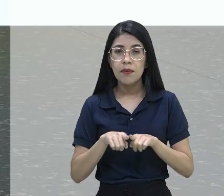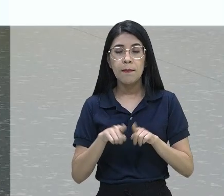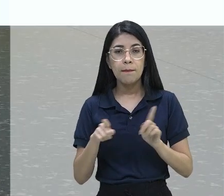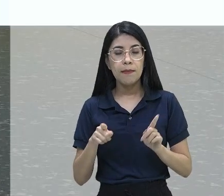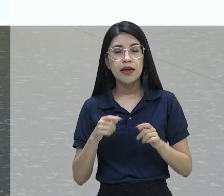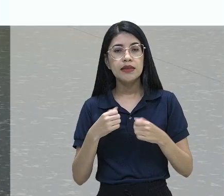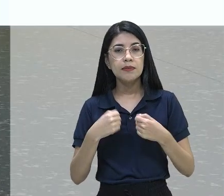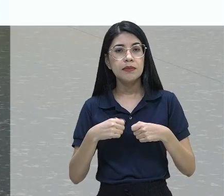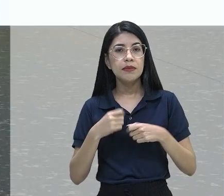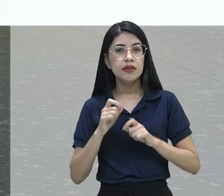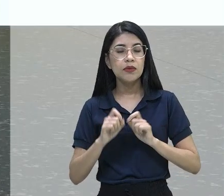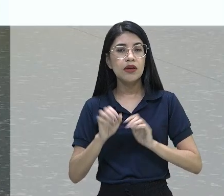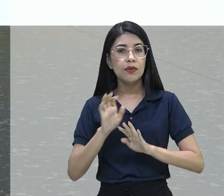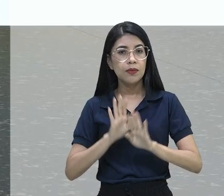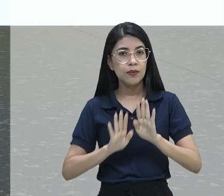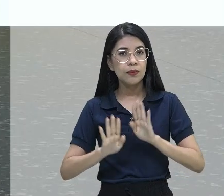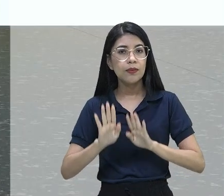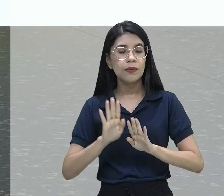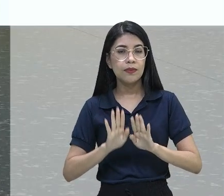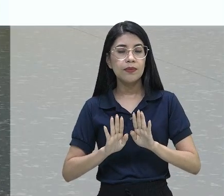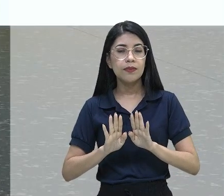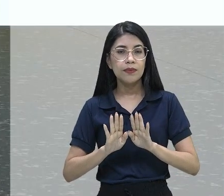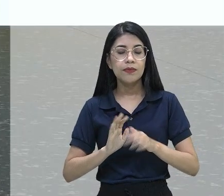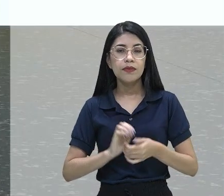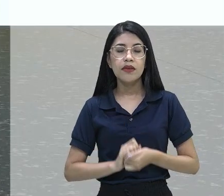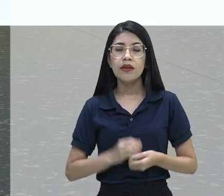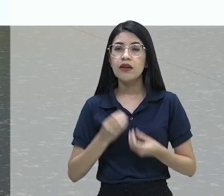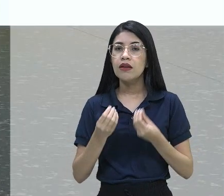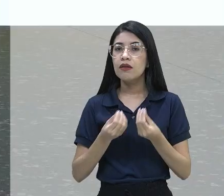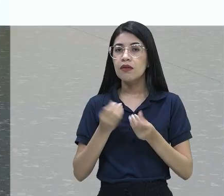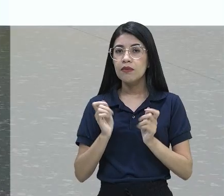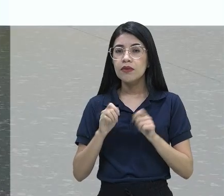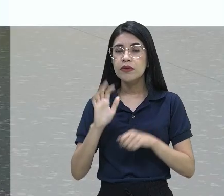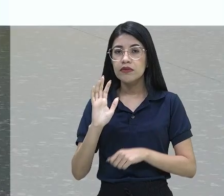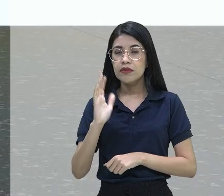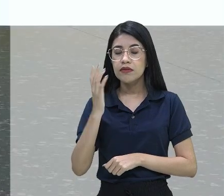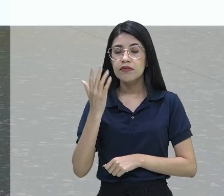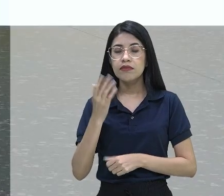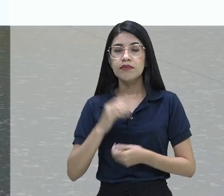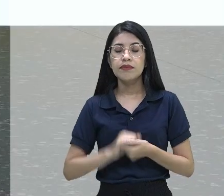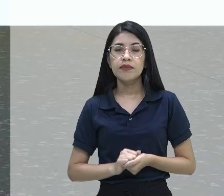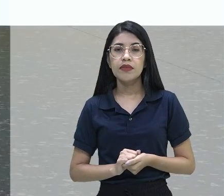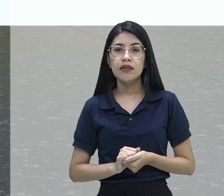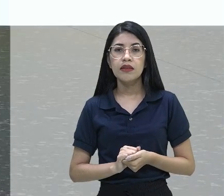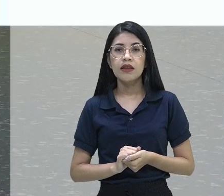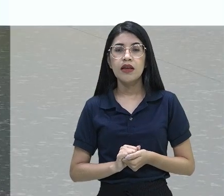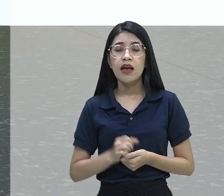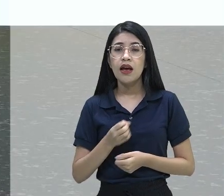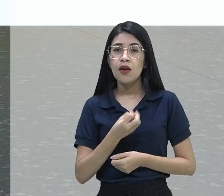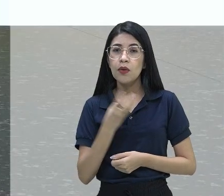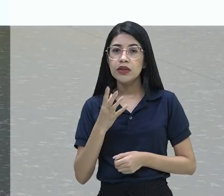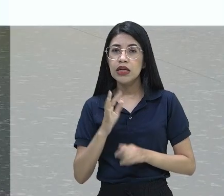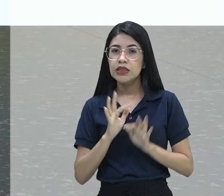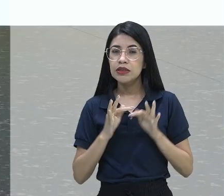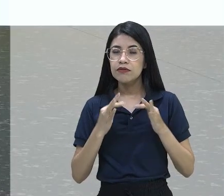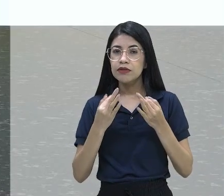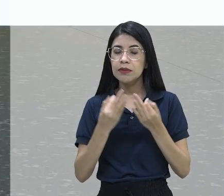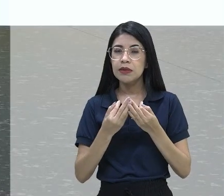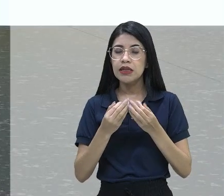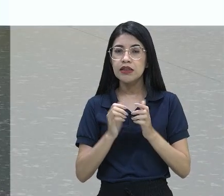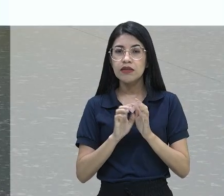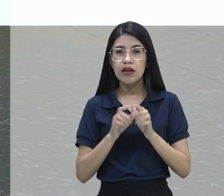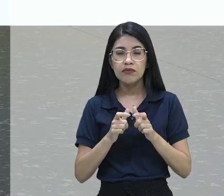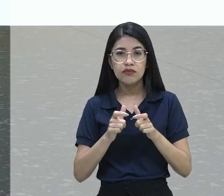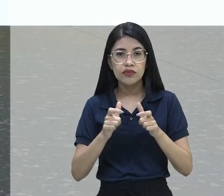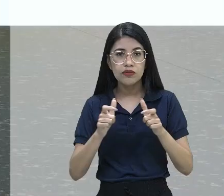ter cuidado. Como que isso vai acontecer à medida que a quantidade de pessoas for